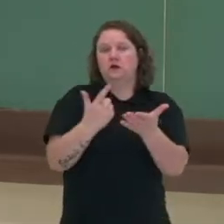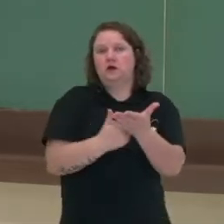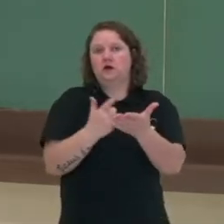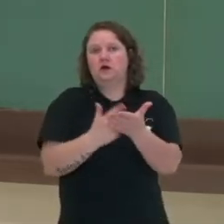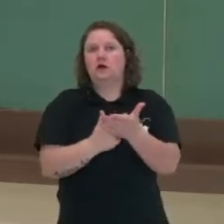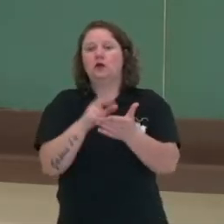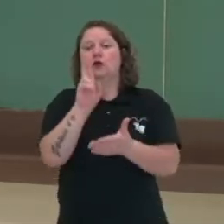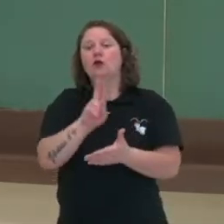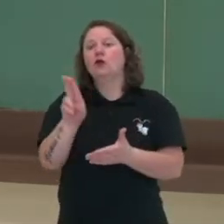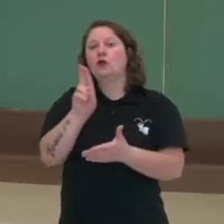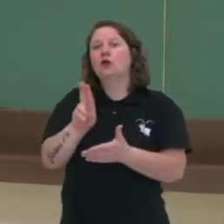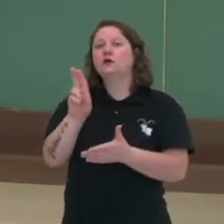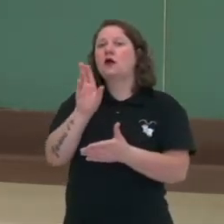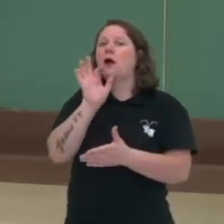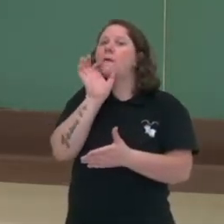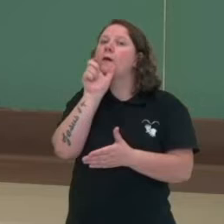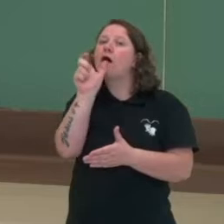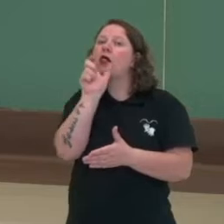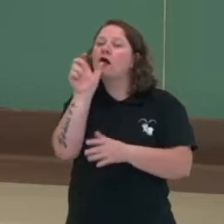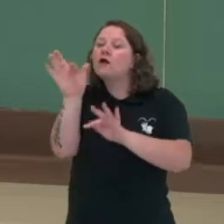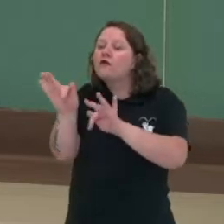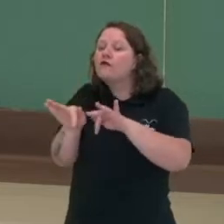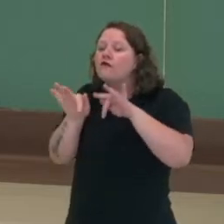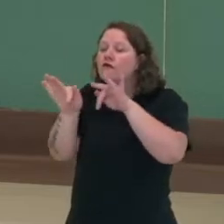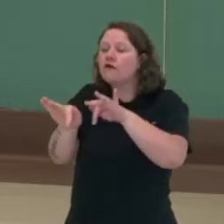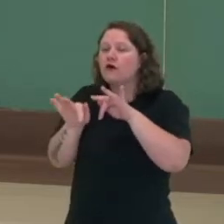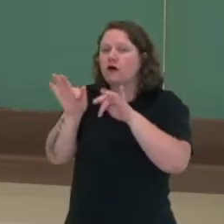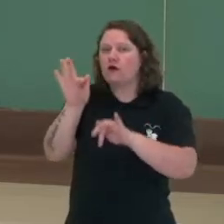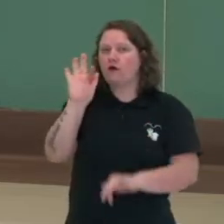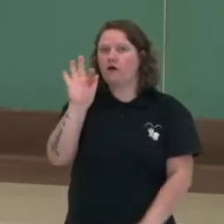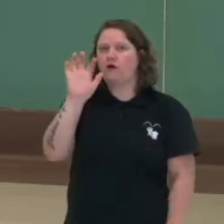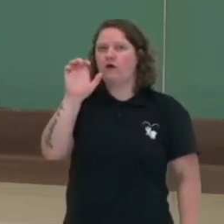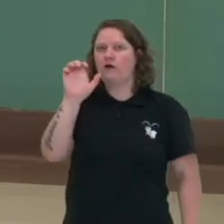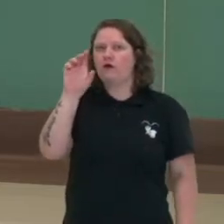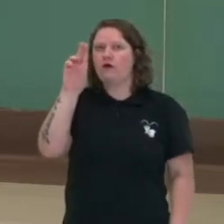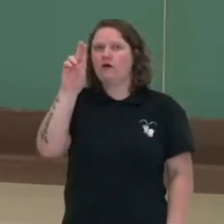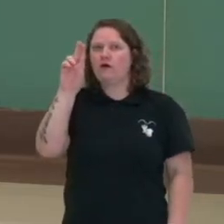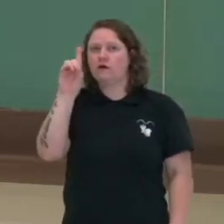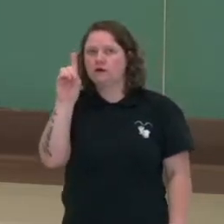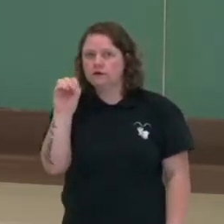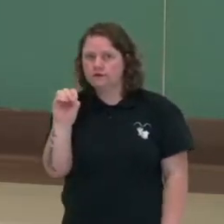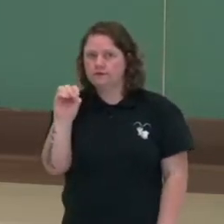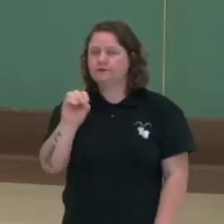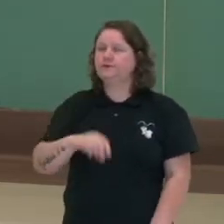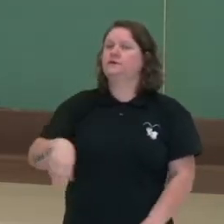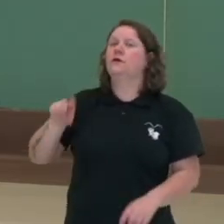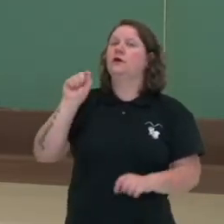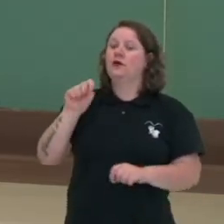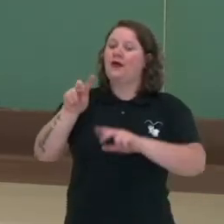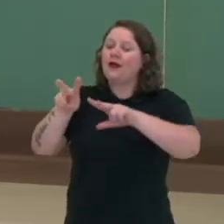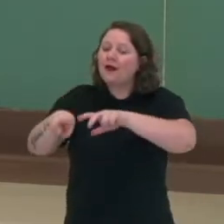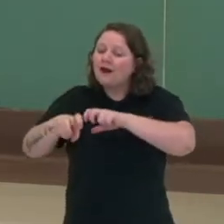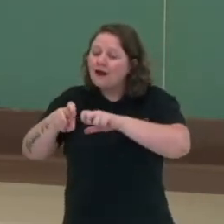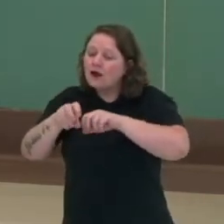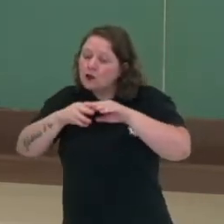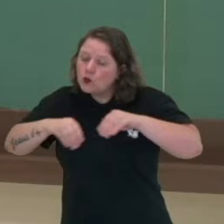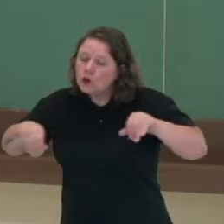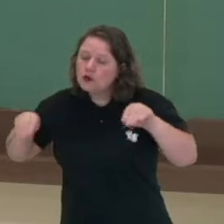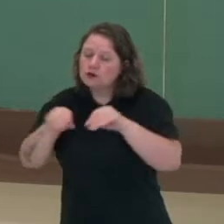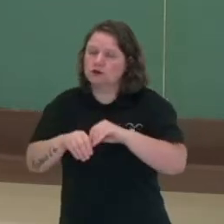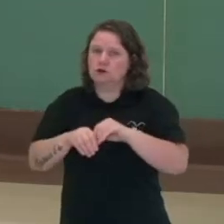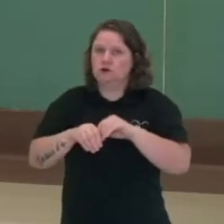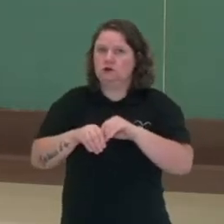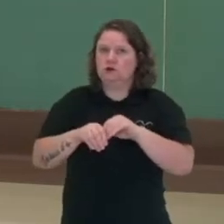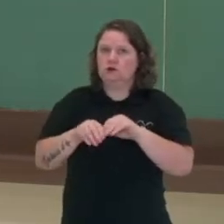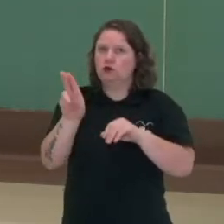mas o correto é senhorio, que daí são as terras, é a unidade de produção. Unidade, a terra. E o feudo pode ser,